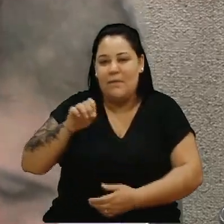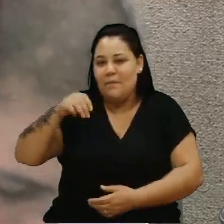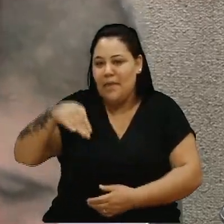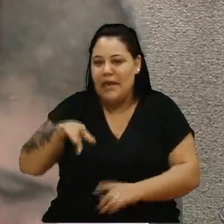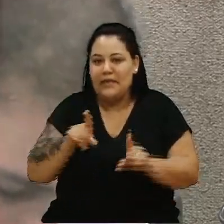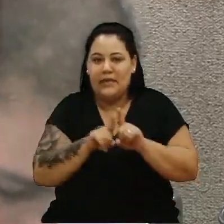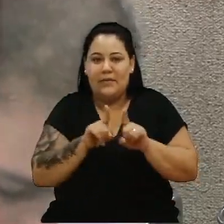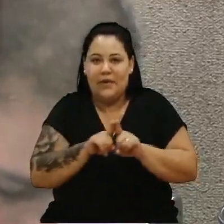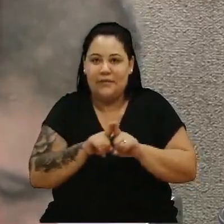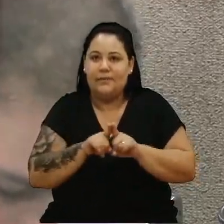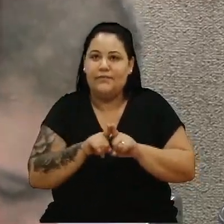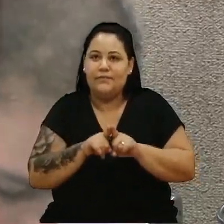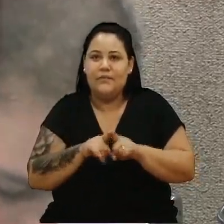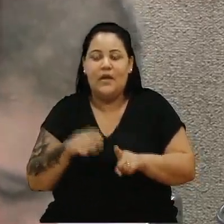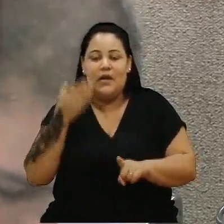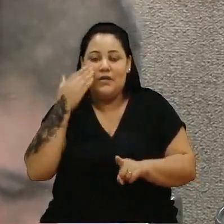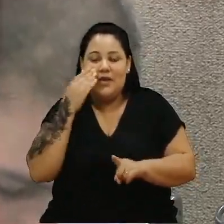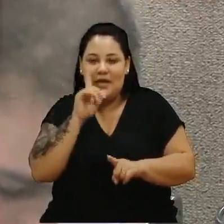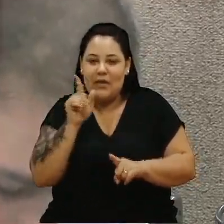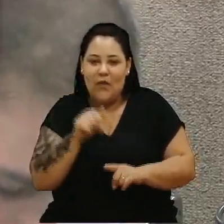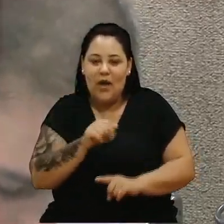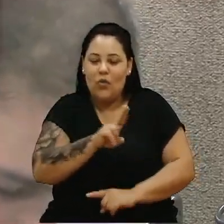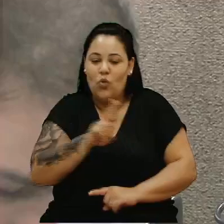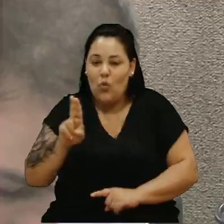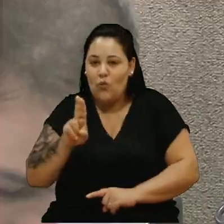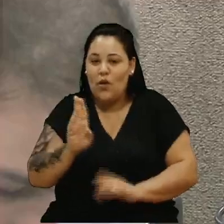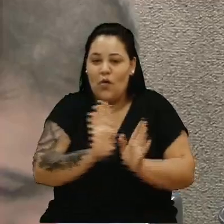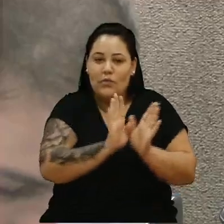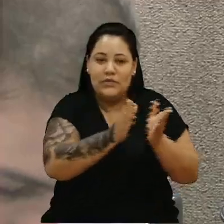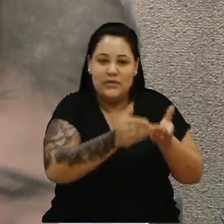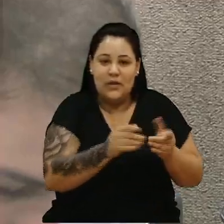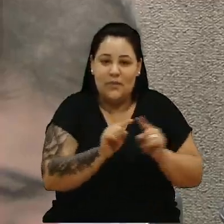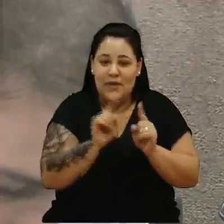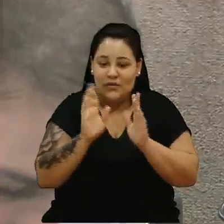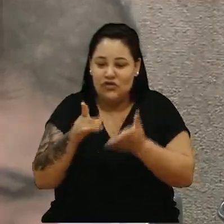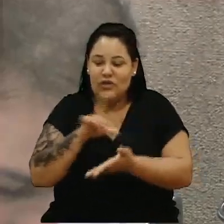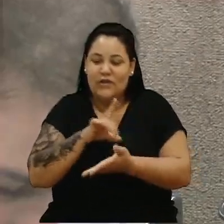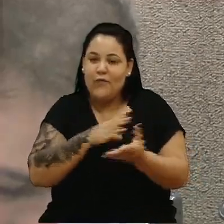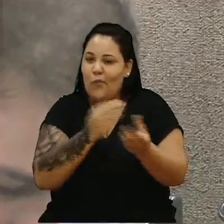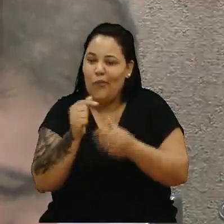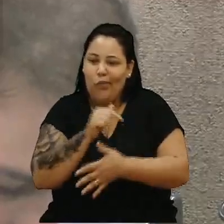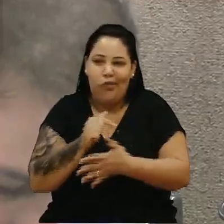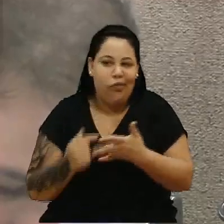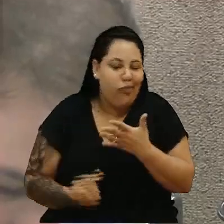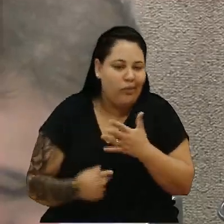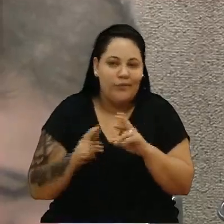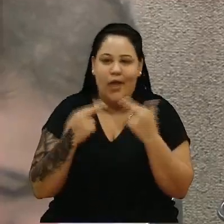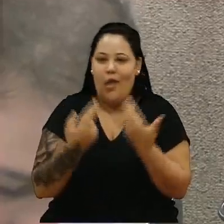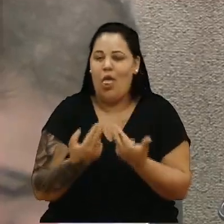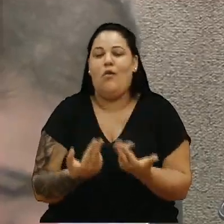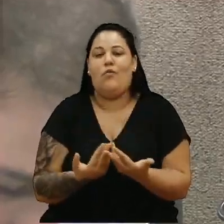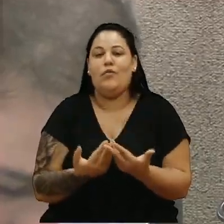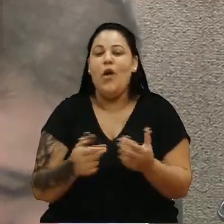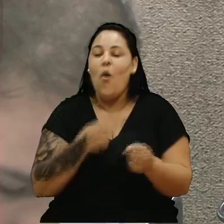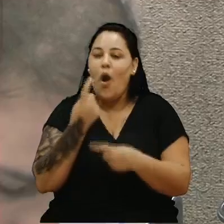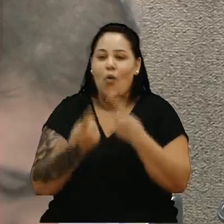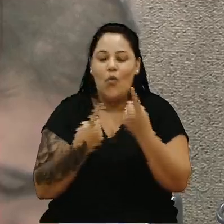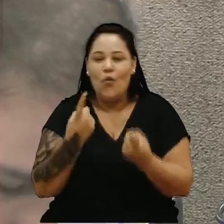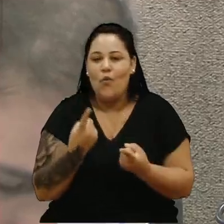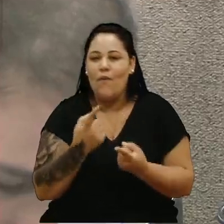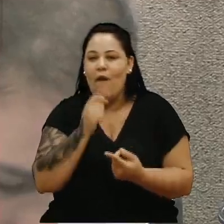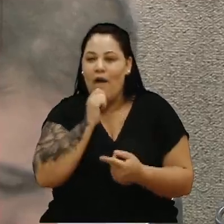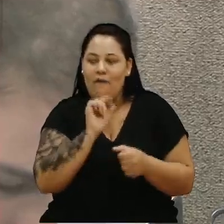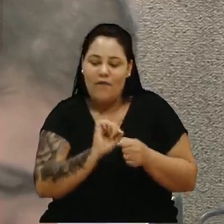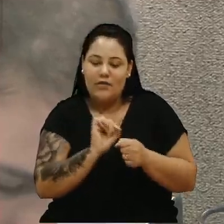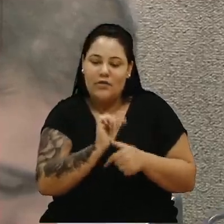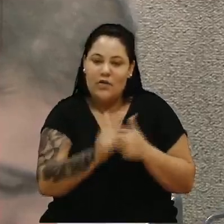sido, por mais de não ser uma nomeação de comissão, mas a gente já teve muitas reuniões, então algumas estão fazendo o seu